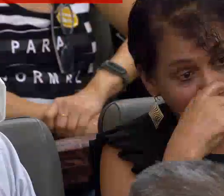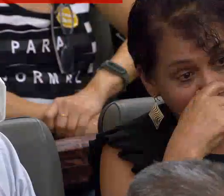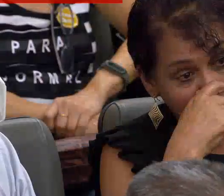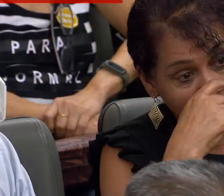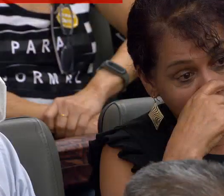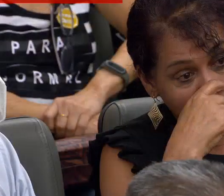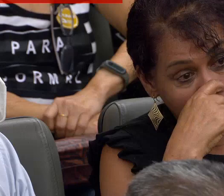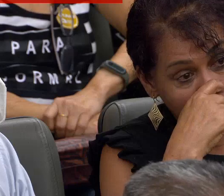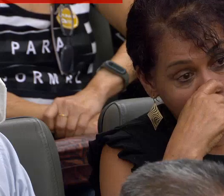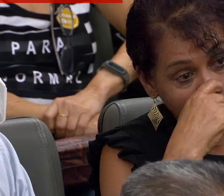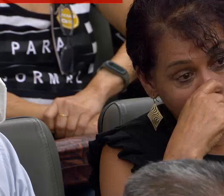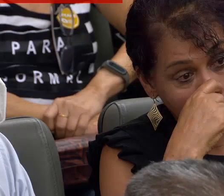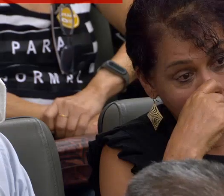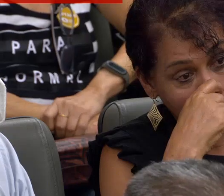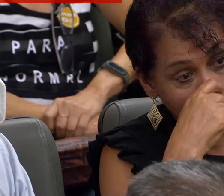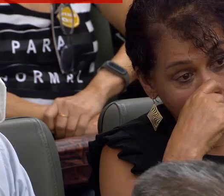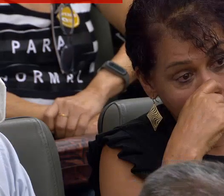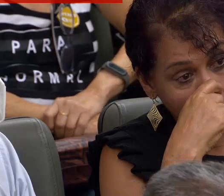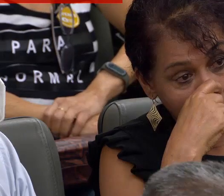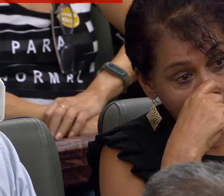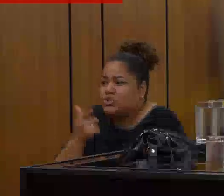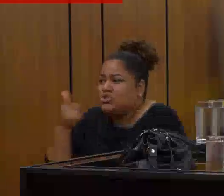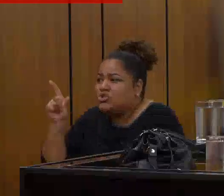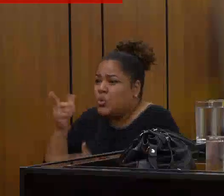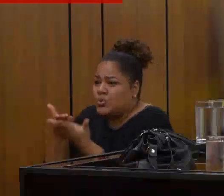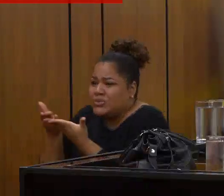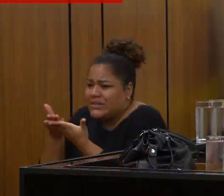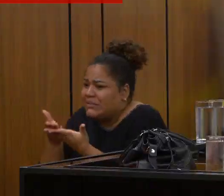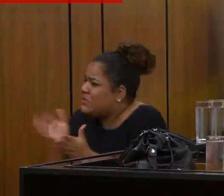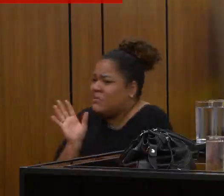com medo de recomeçar o tratamento